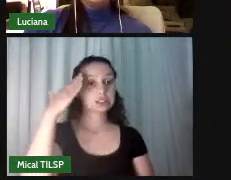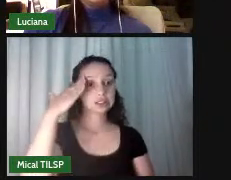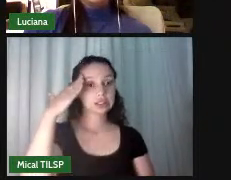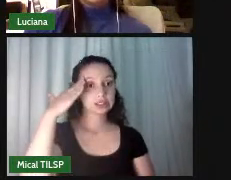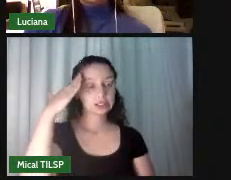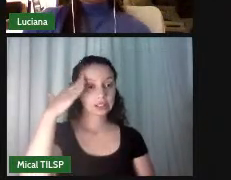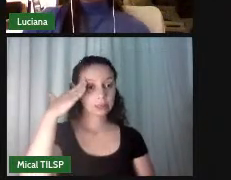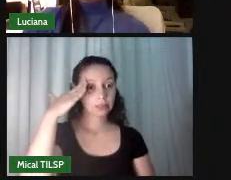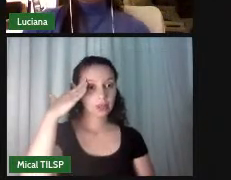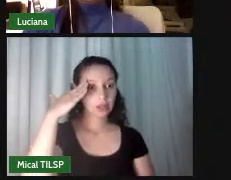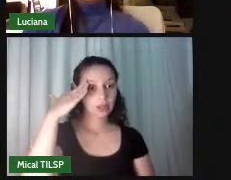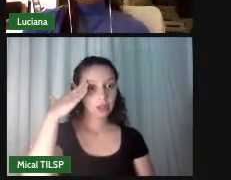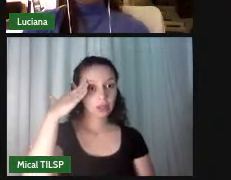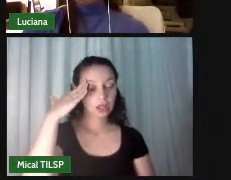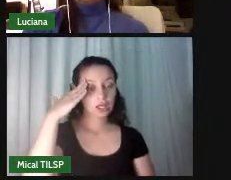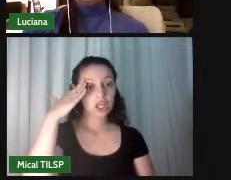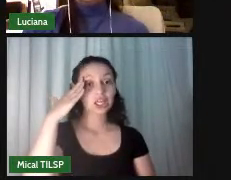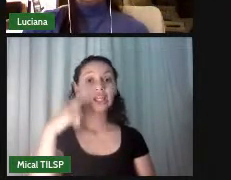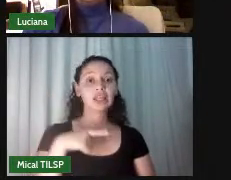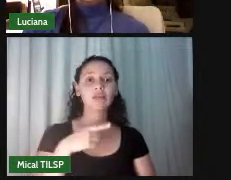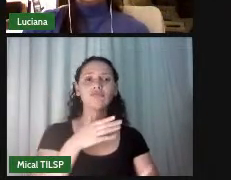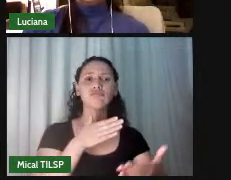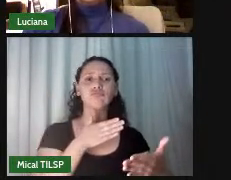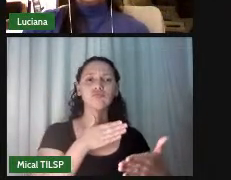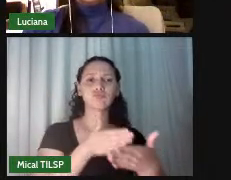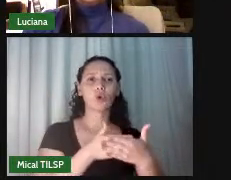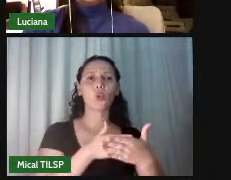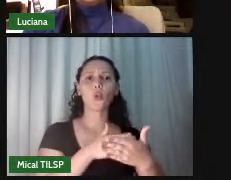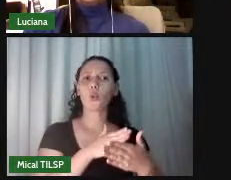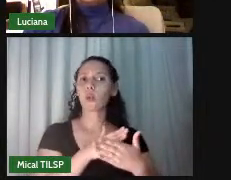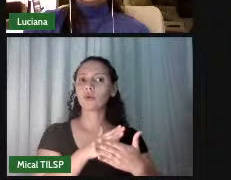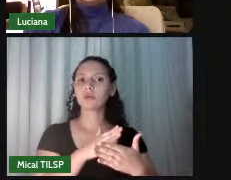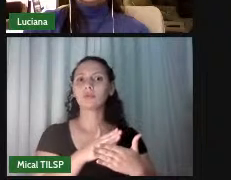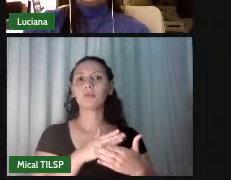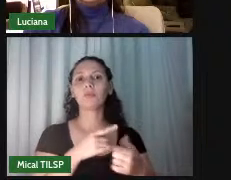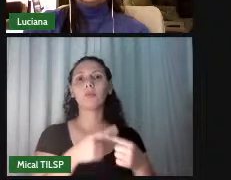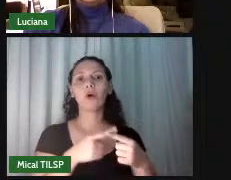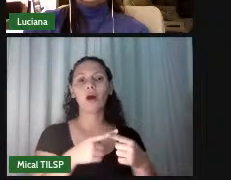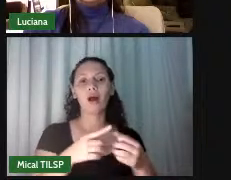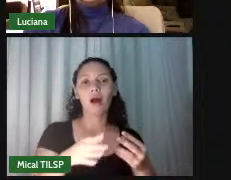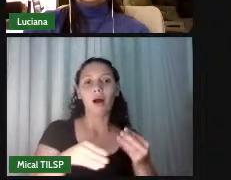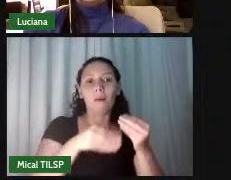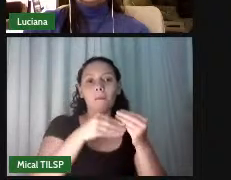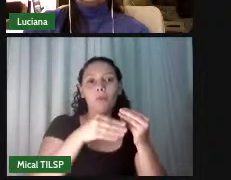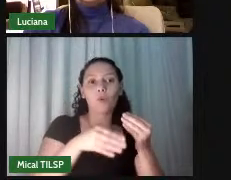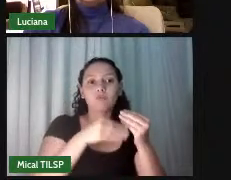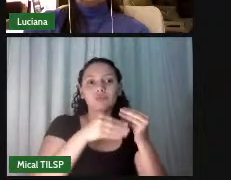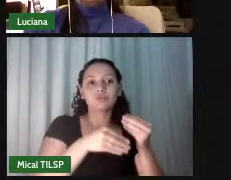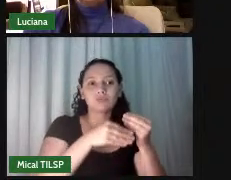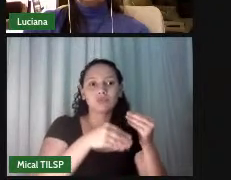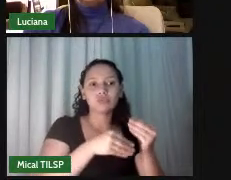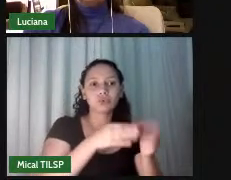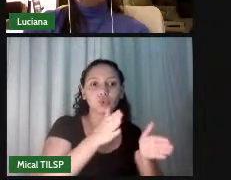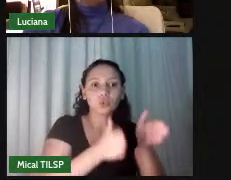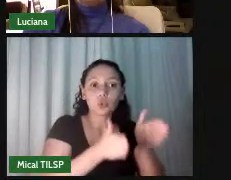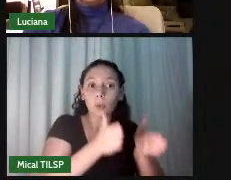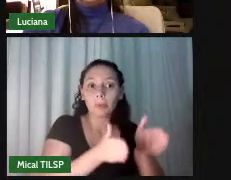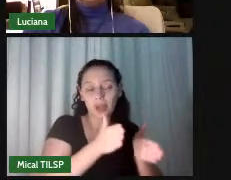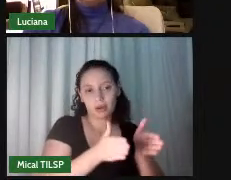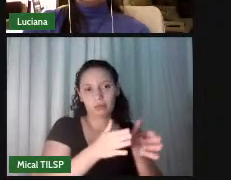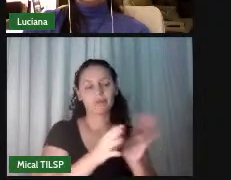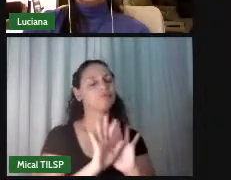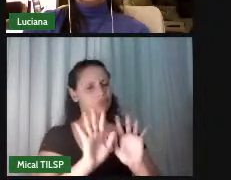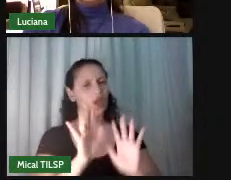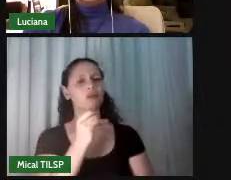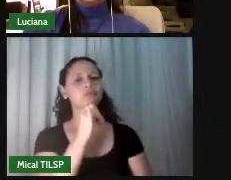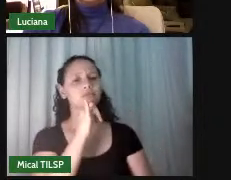de afastamento, tá? Então, o período de afastamento acumulado em determinado intervalo de tempo, tá? Então, por exemplo, o que isso